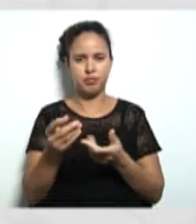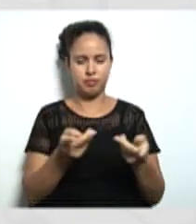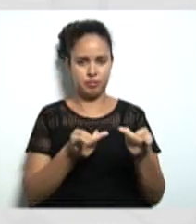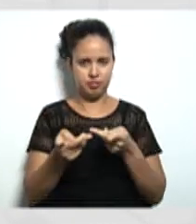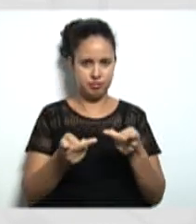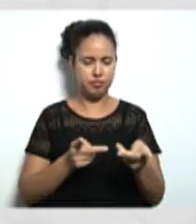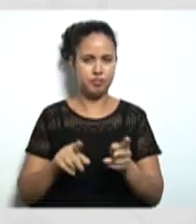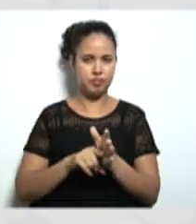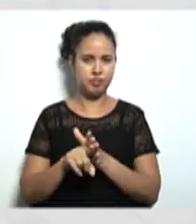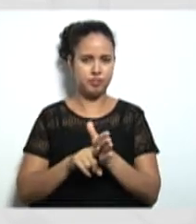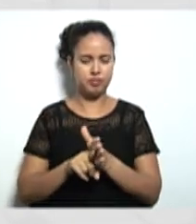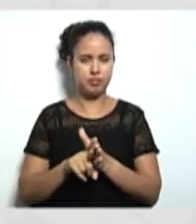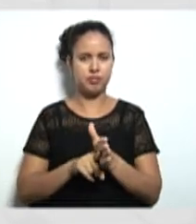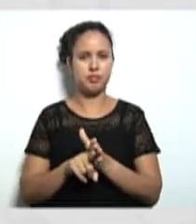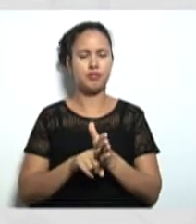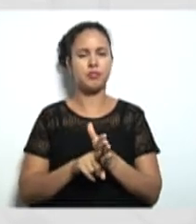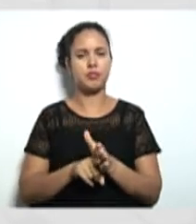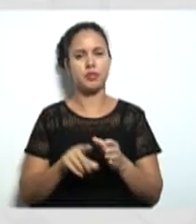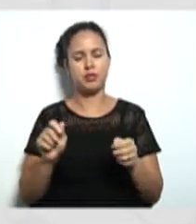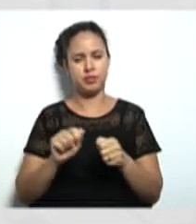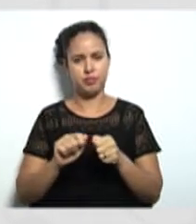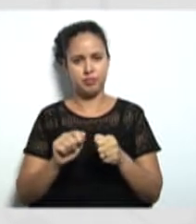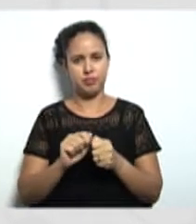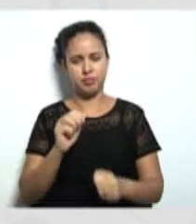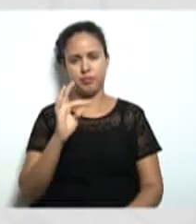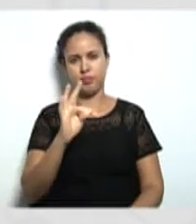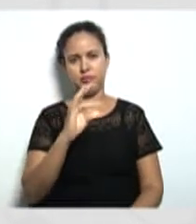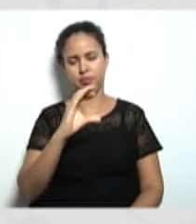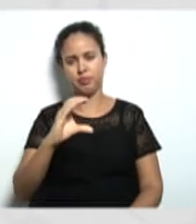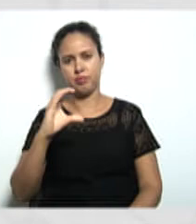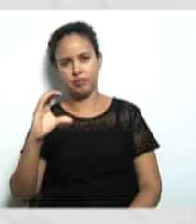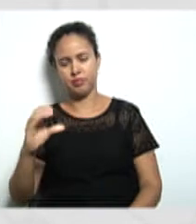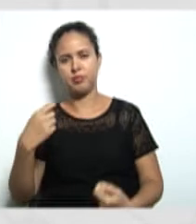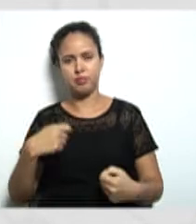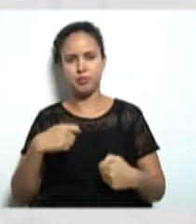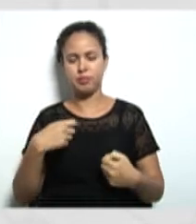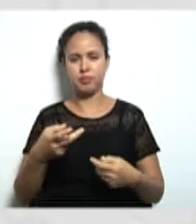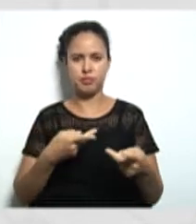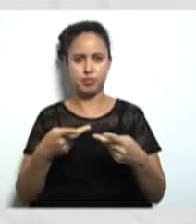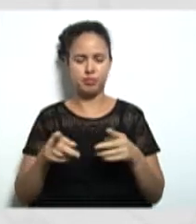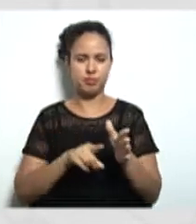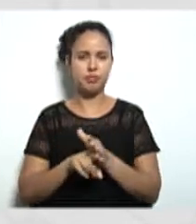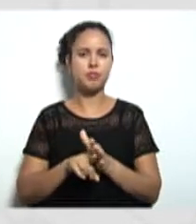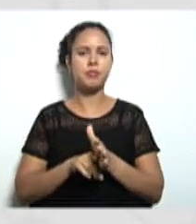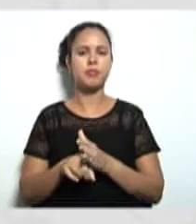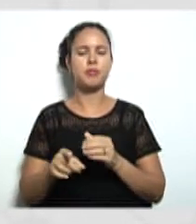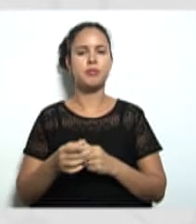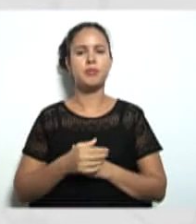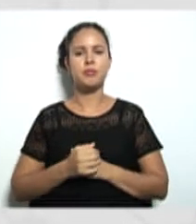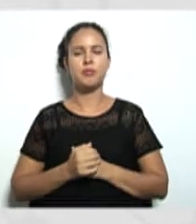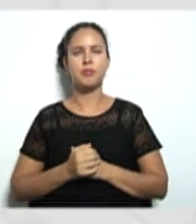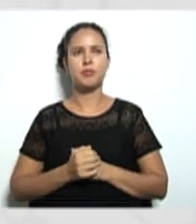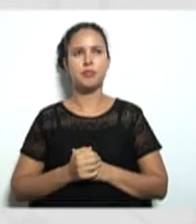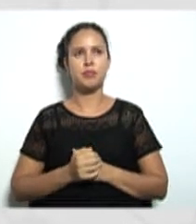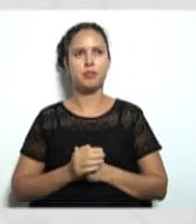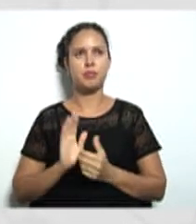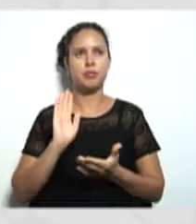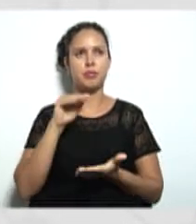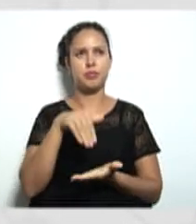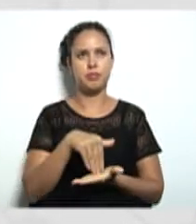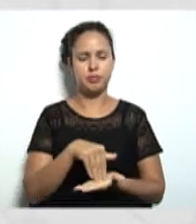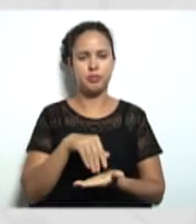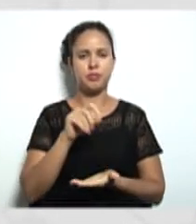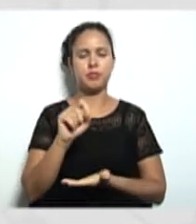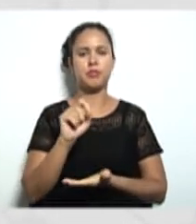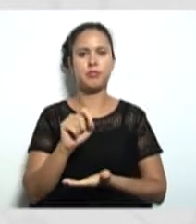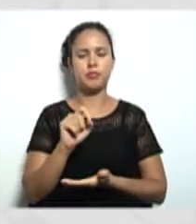pesquisa. Então, para realizar o TCC, você tem que fazer um projeto de pesquisa. E temos, por último, né, mas não